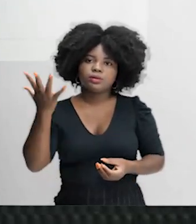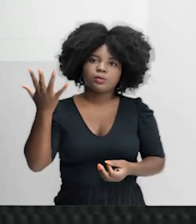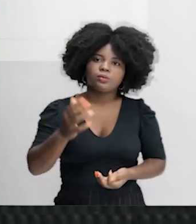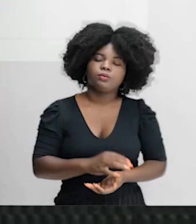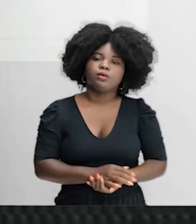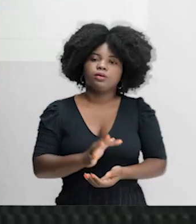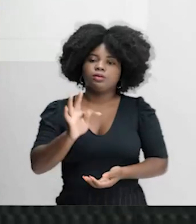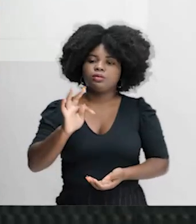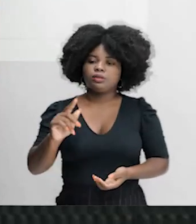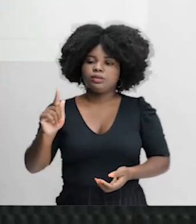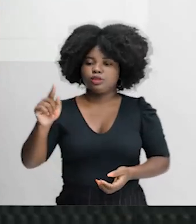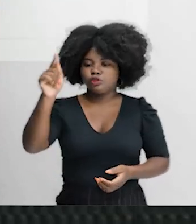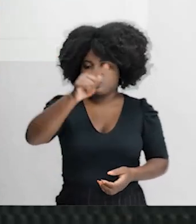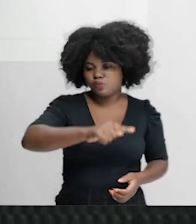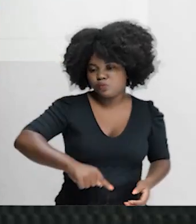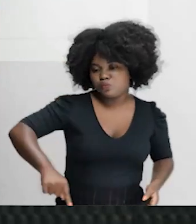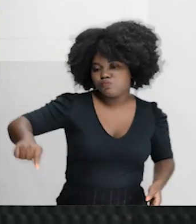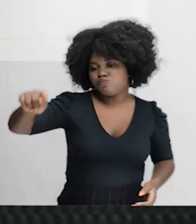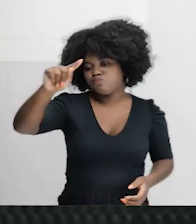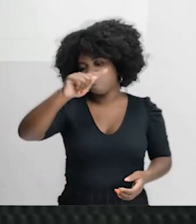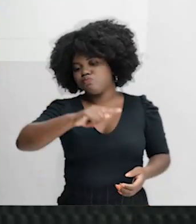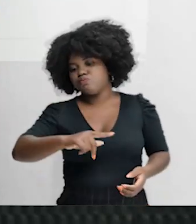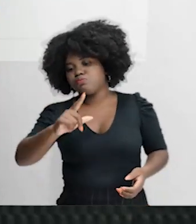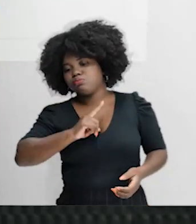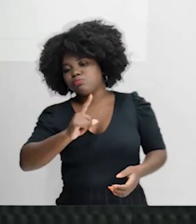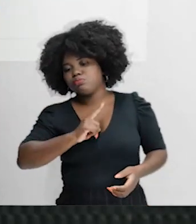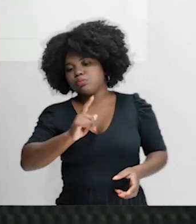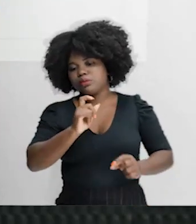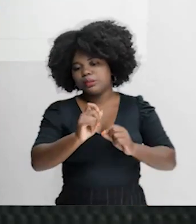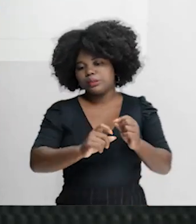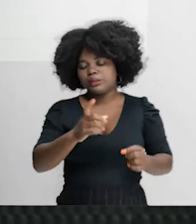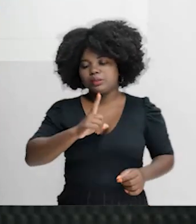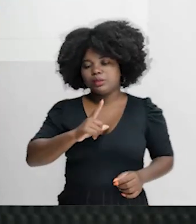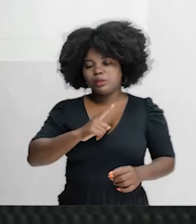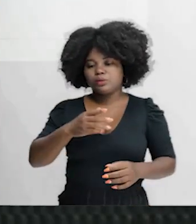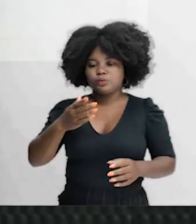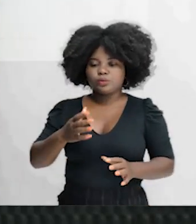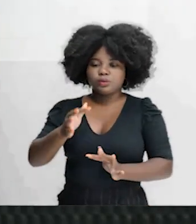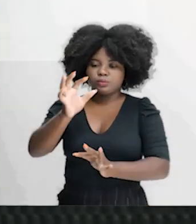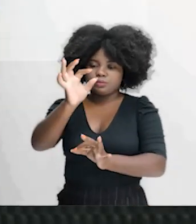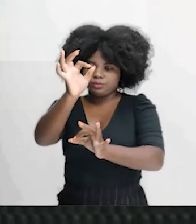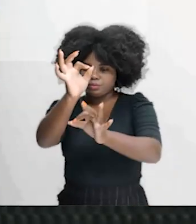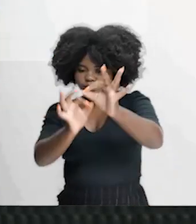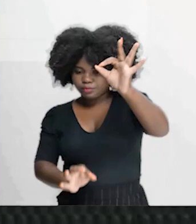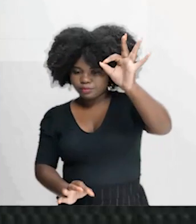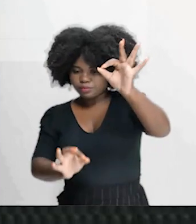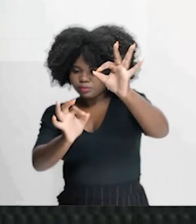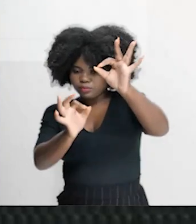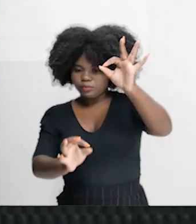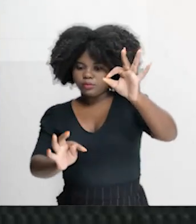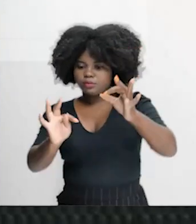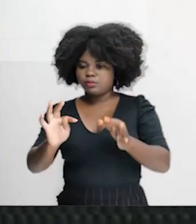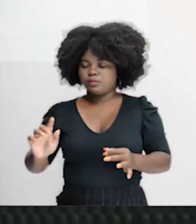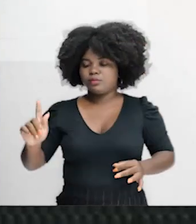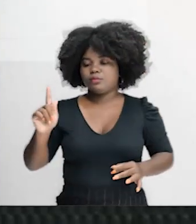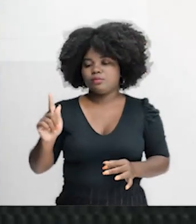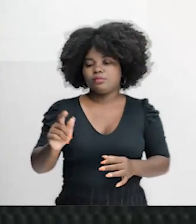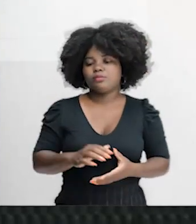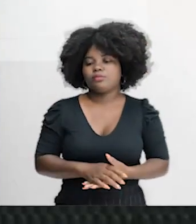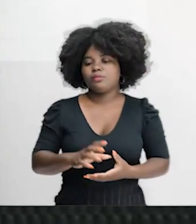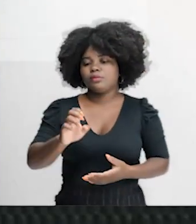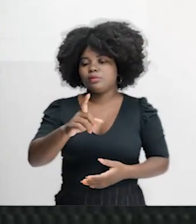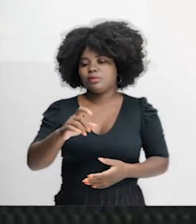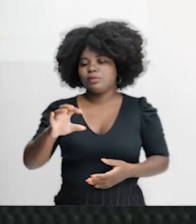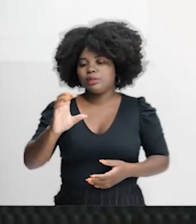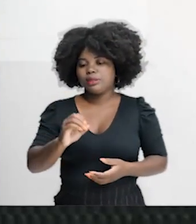encontra a tangente de um arco, né? Então, para você obter as tangentes, existe uma reta, que é a reta das tangentes, né? O eixo